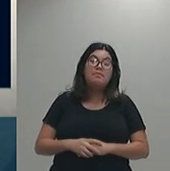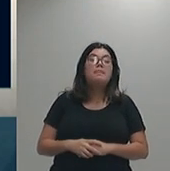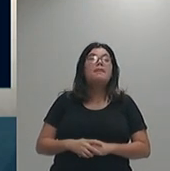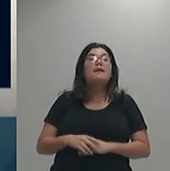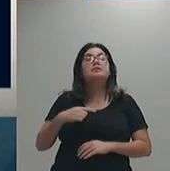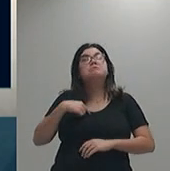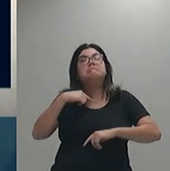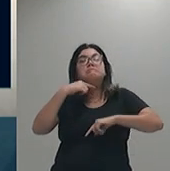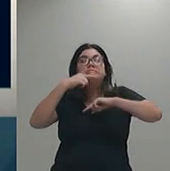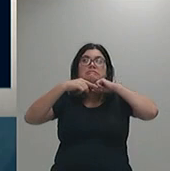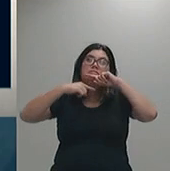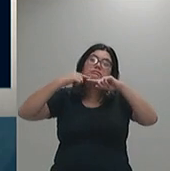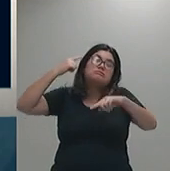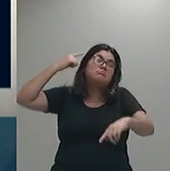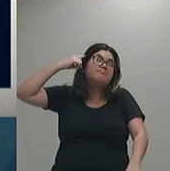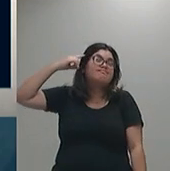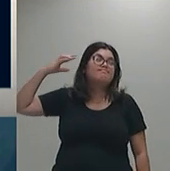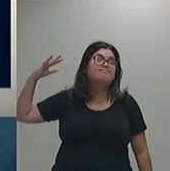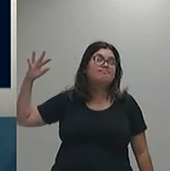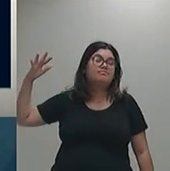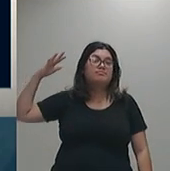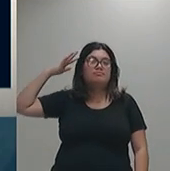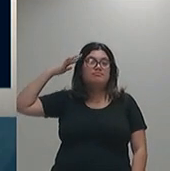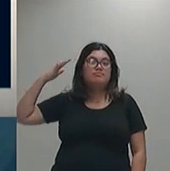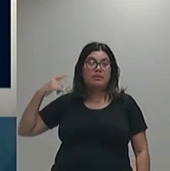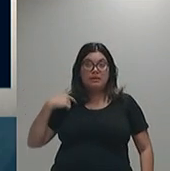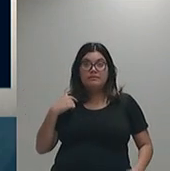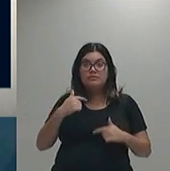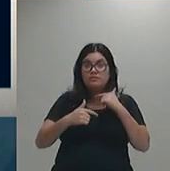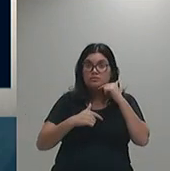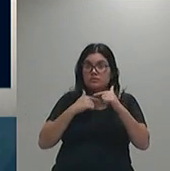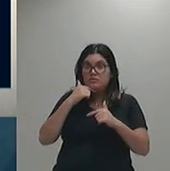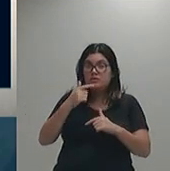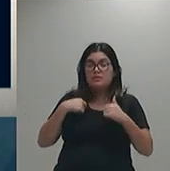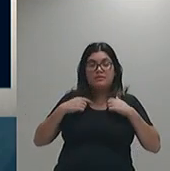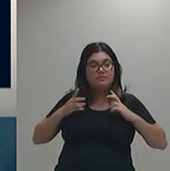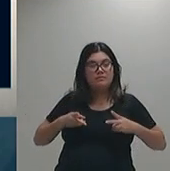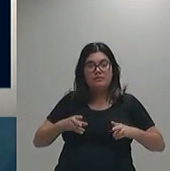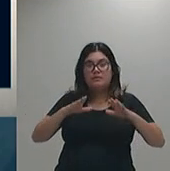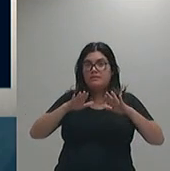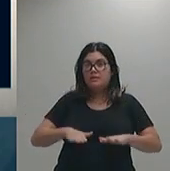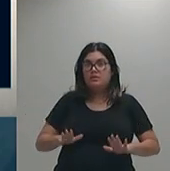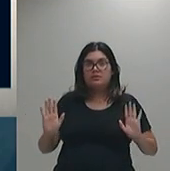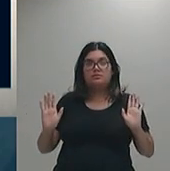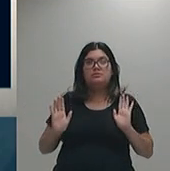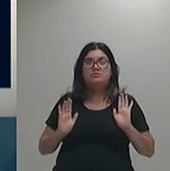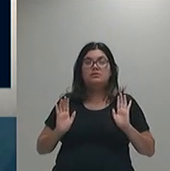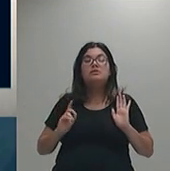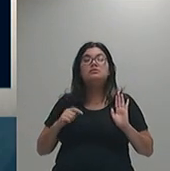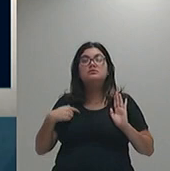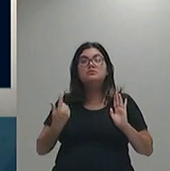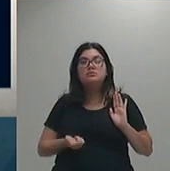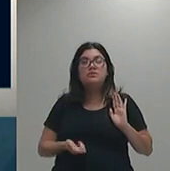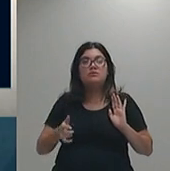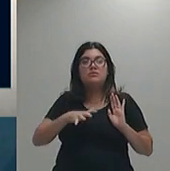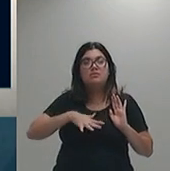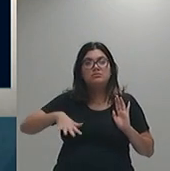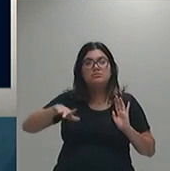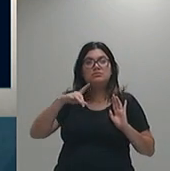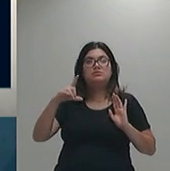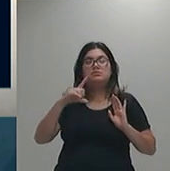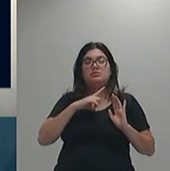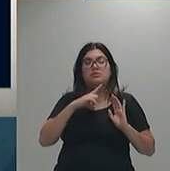fico perguntando opção indagações que ficam então é a parte que teve